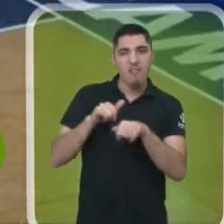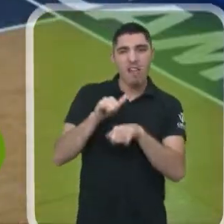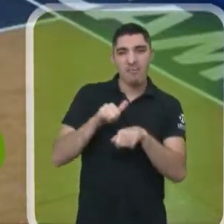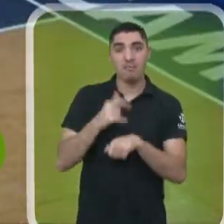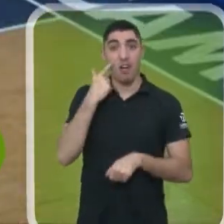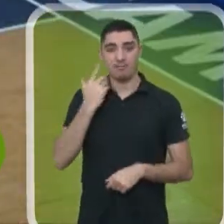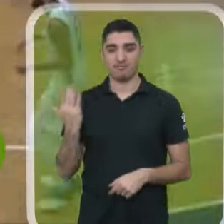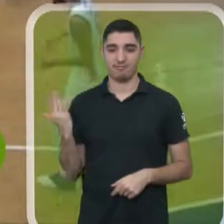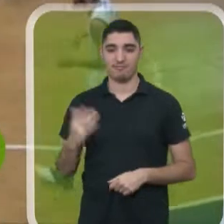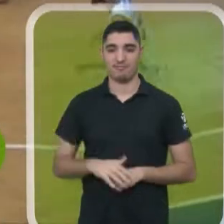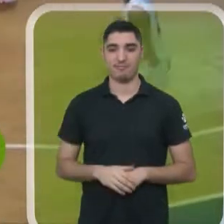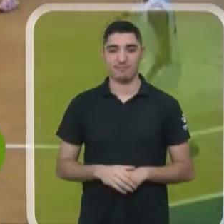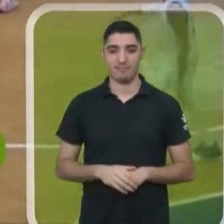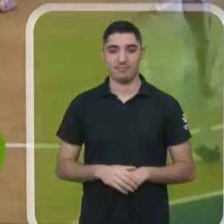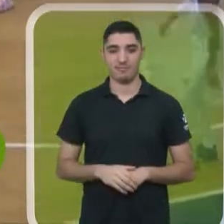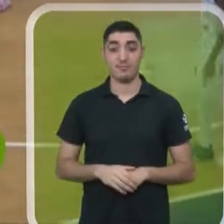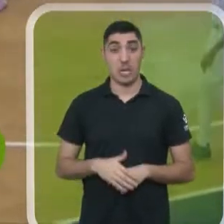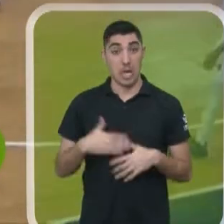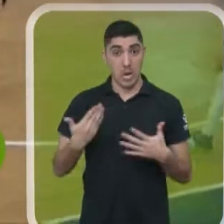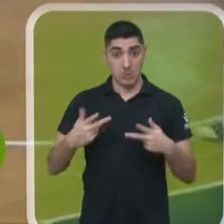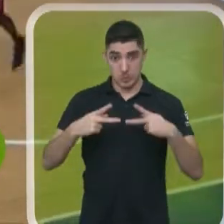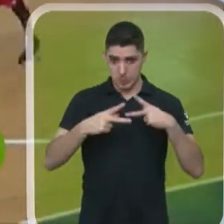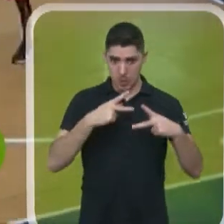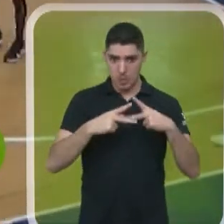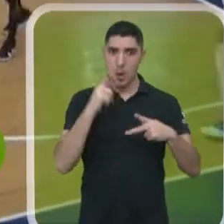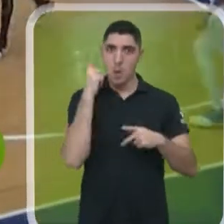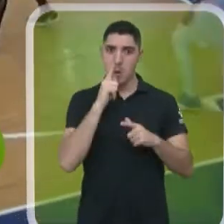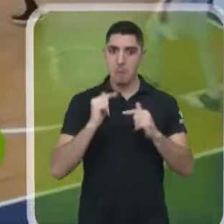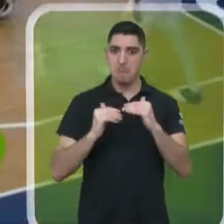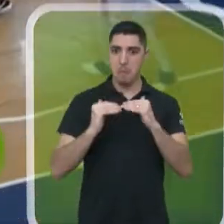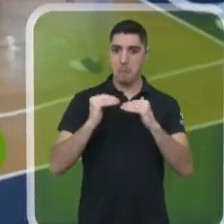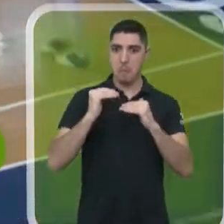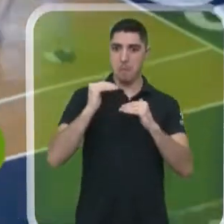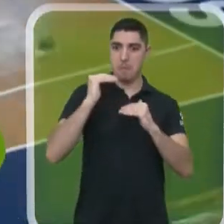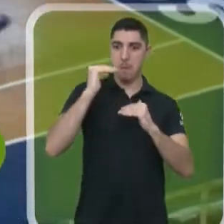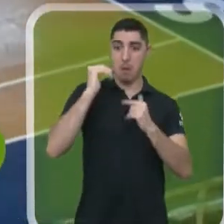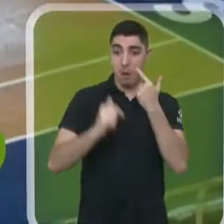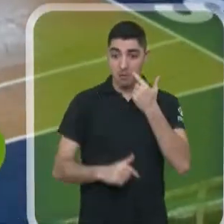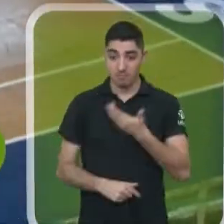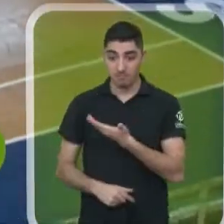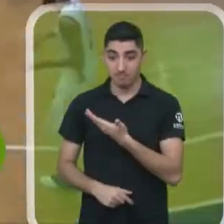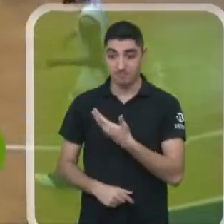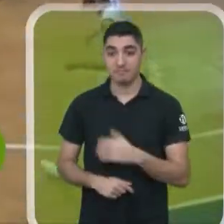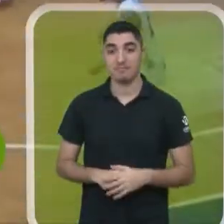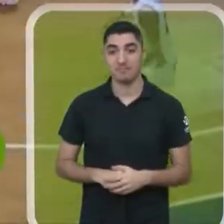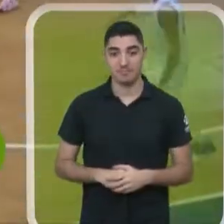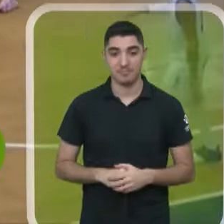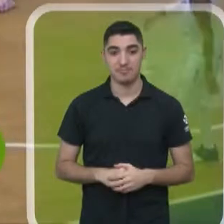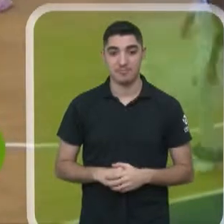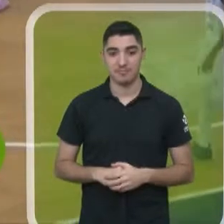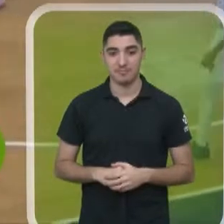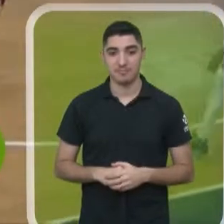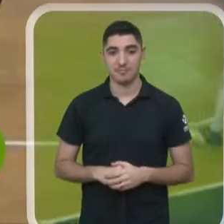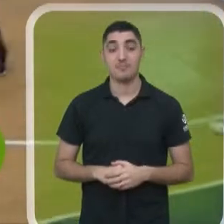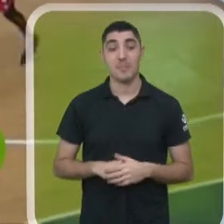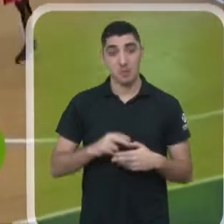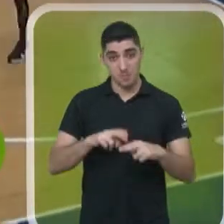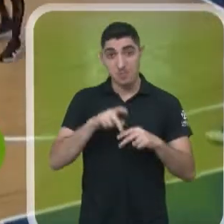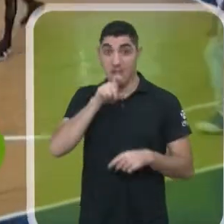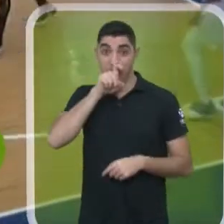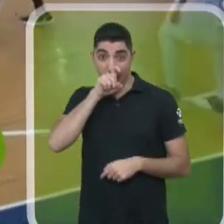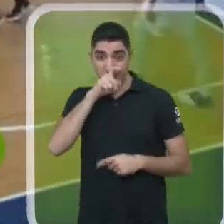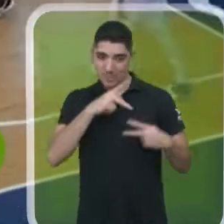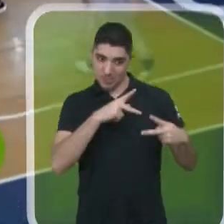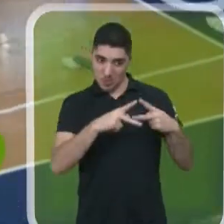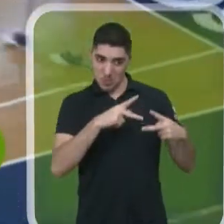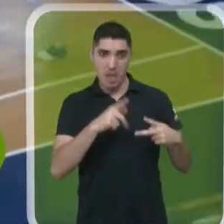e e o São José foi ampliando e com essa bola de chuá de Figueiredo a águia do basquete Abril 11